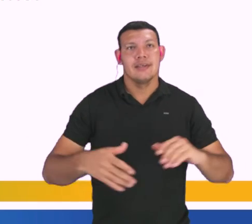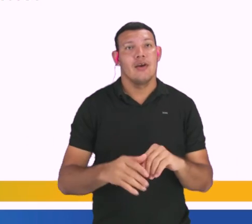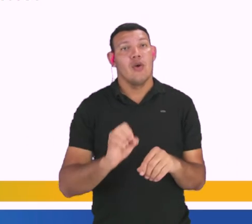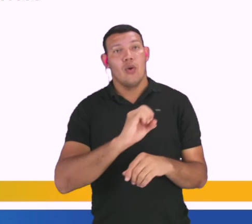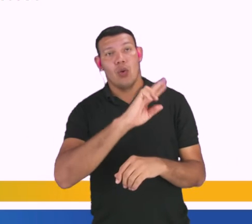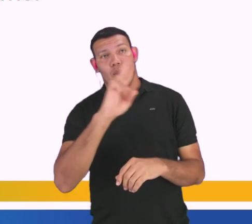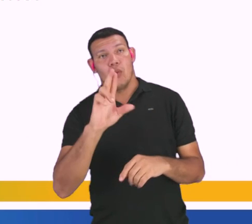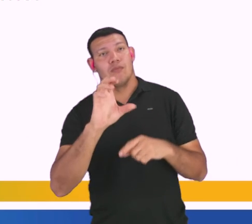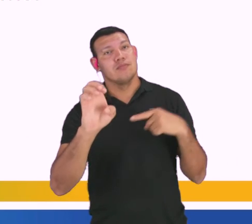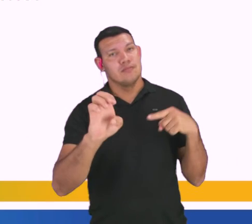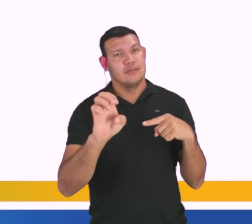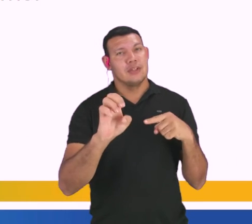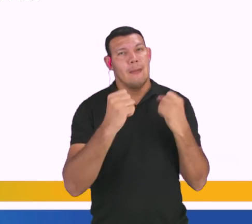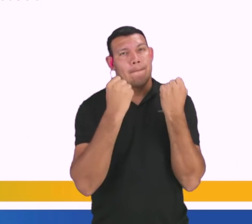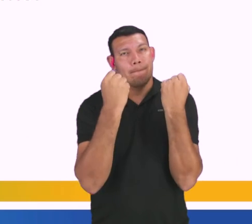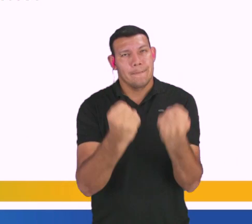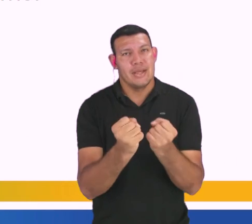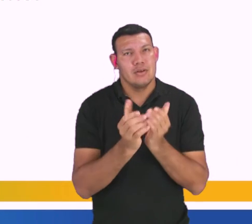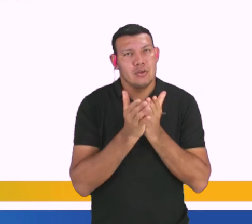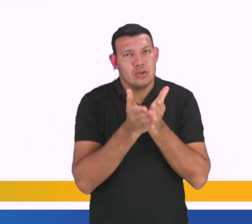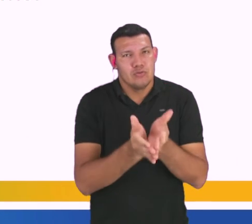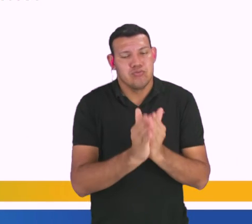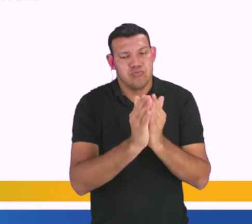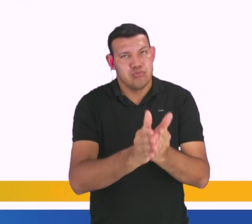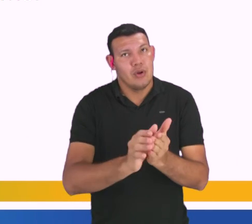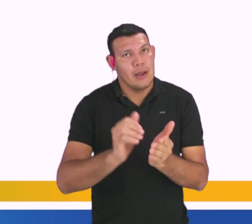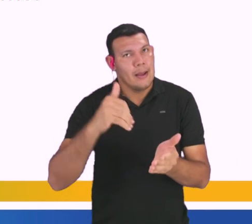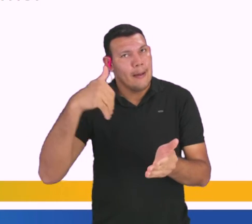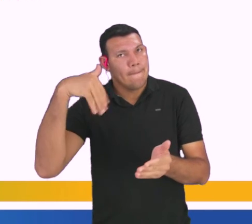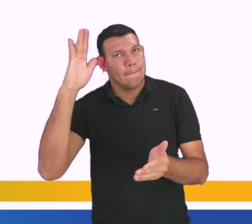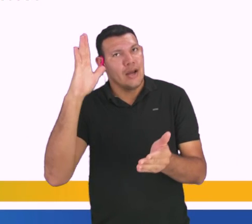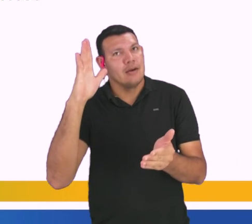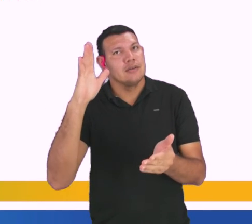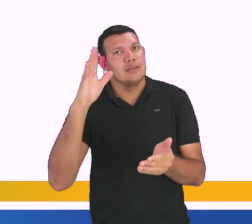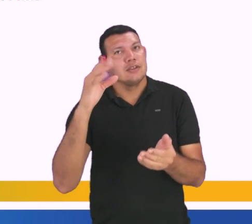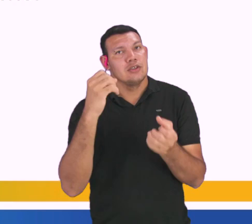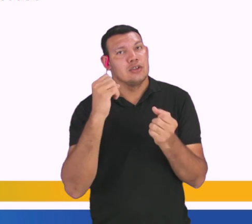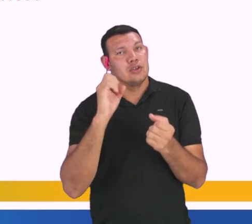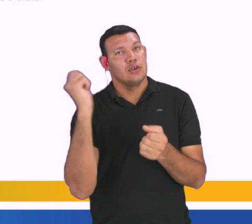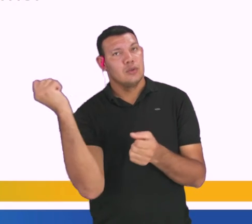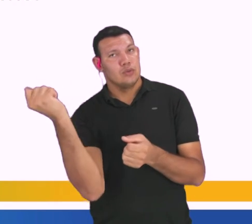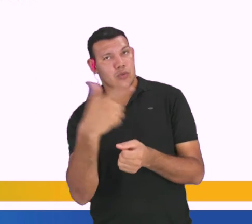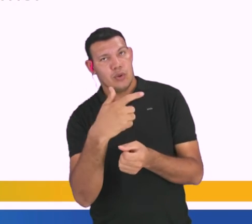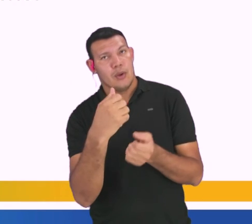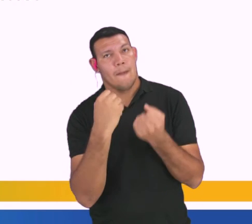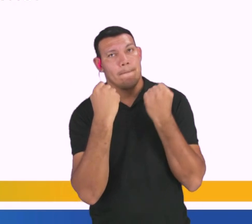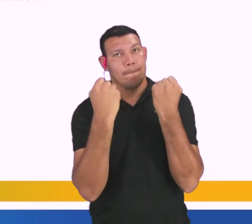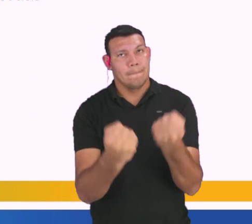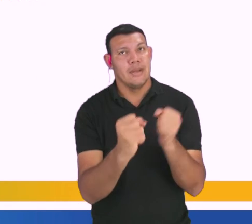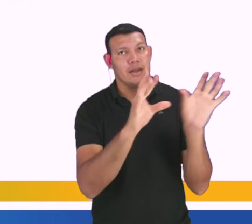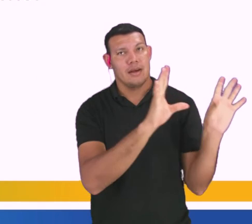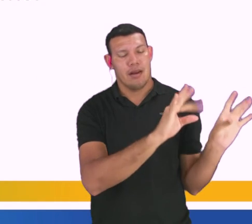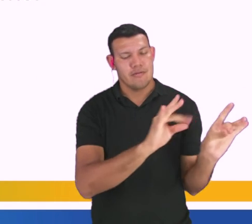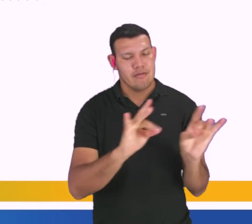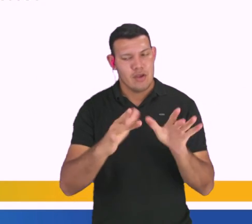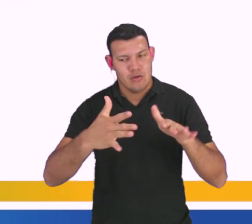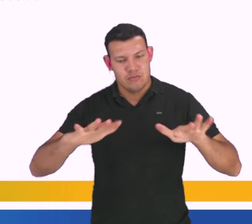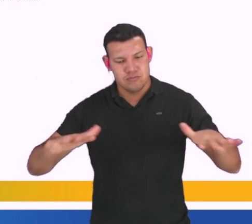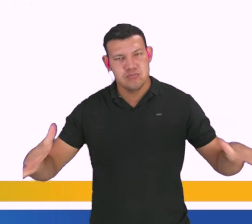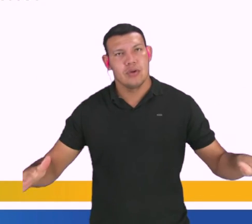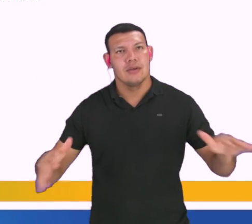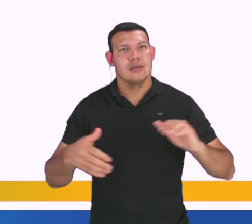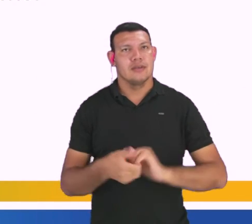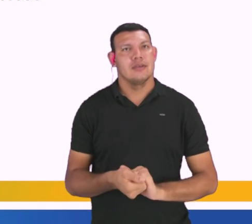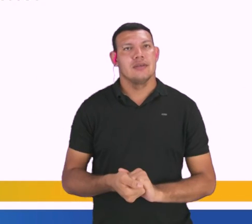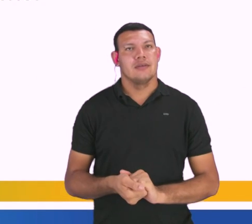pessoas muitas vezes confundem que o empuxo ele depende do peso. Apesar dele se relacionar com o peso, mas é o peso